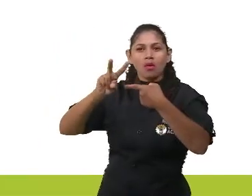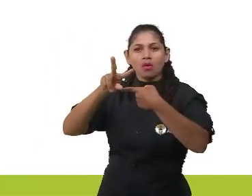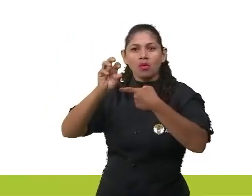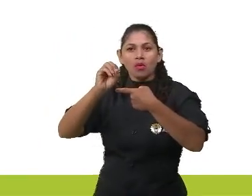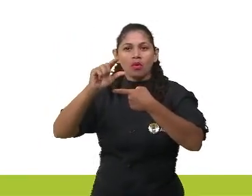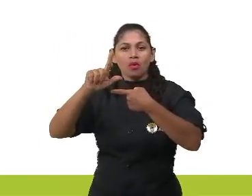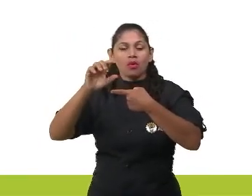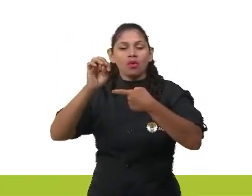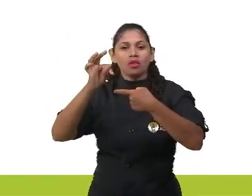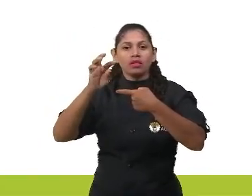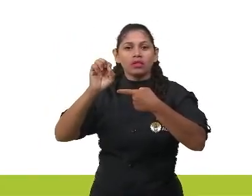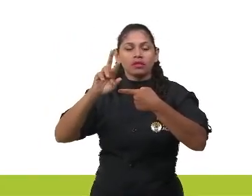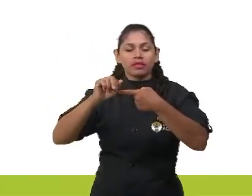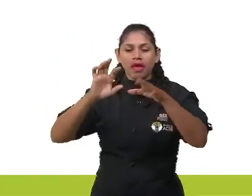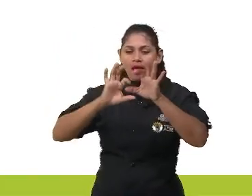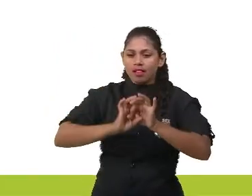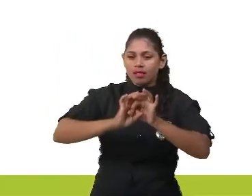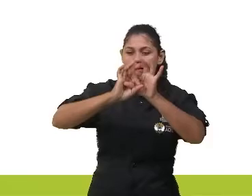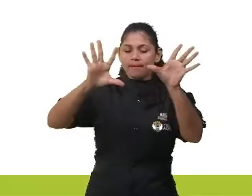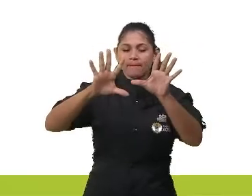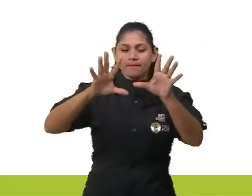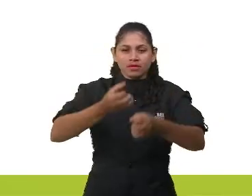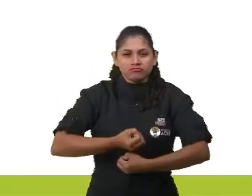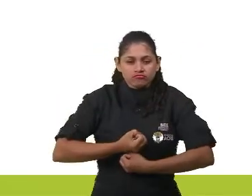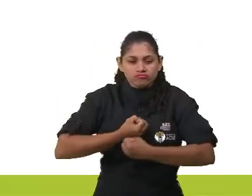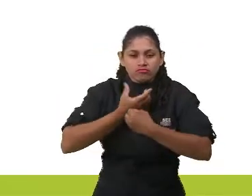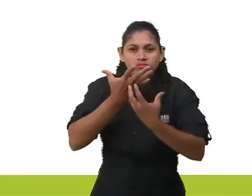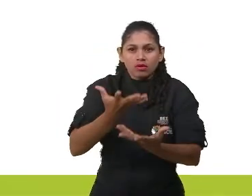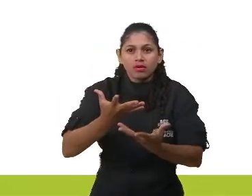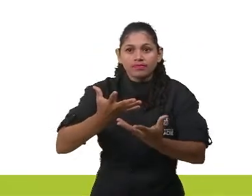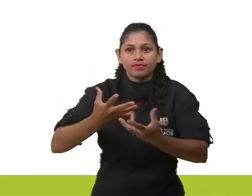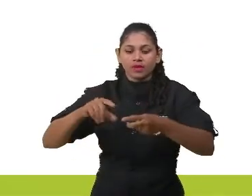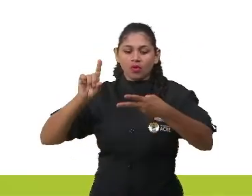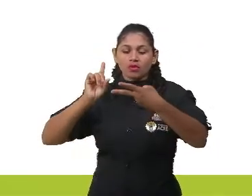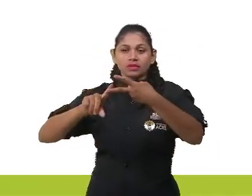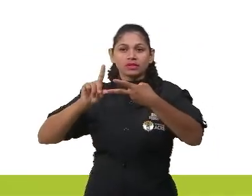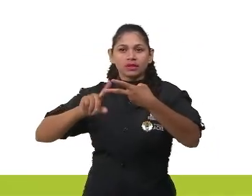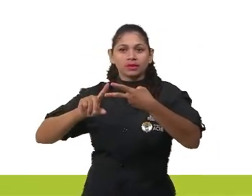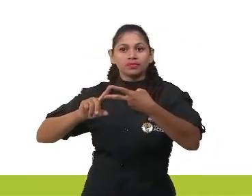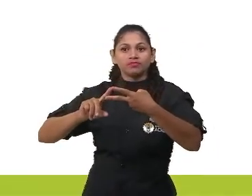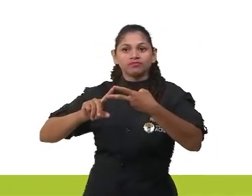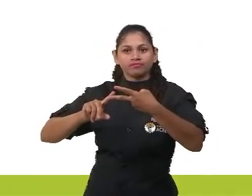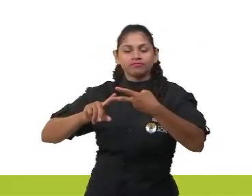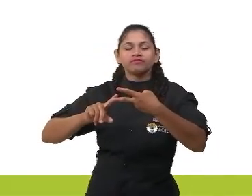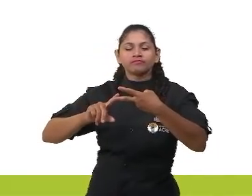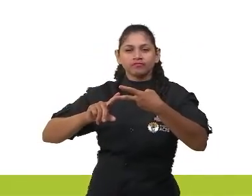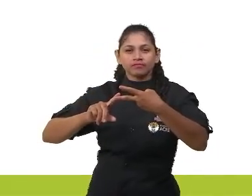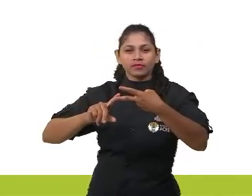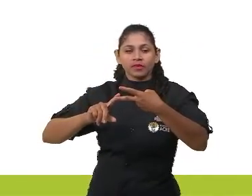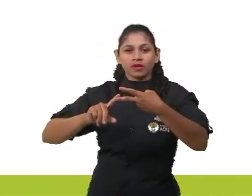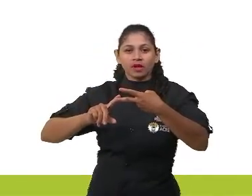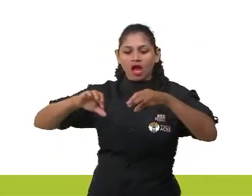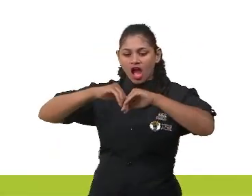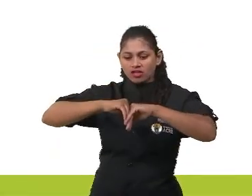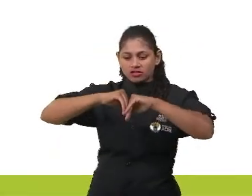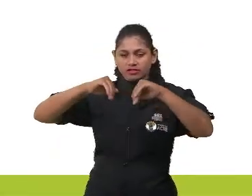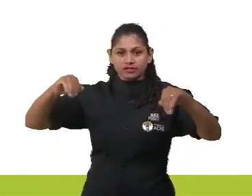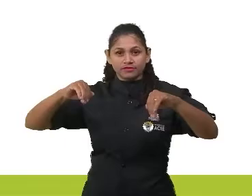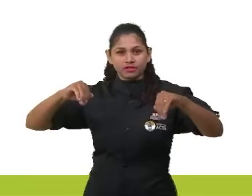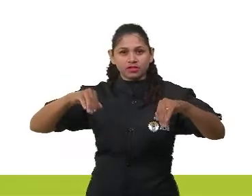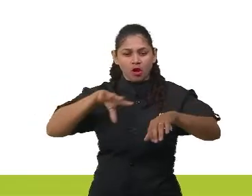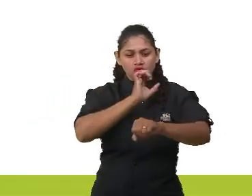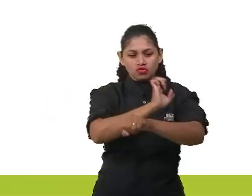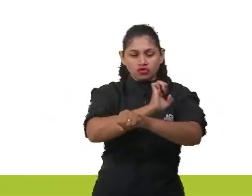iluminista que pregou principalmente a liberdade de expressão. O Montesquieu foi o iluminista que pregou a divisão de poderes que a gente veio ver